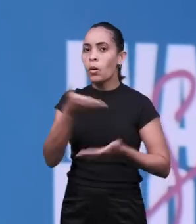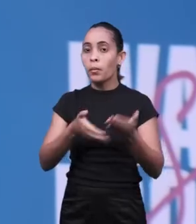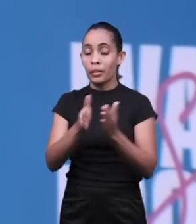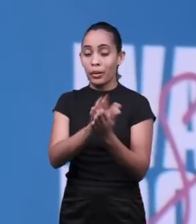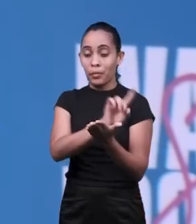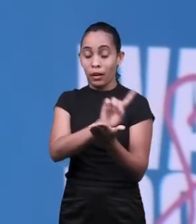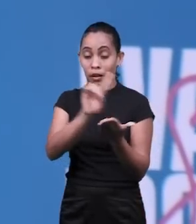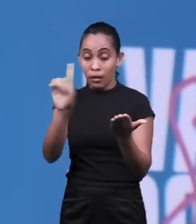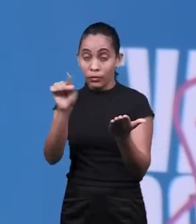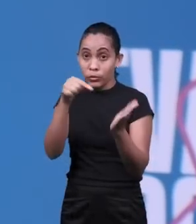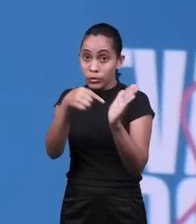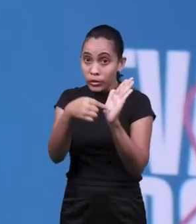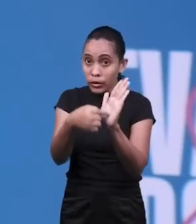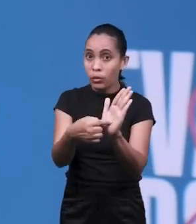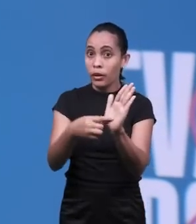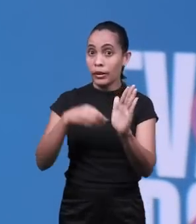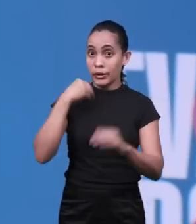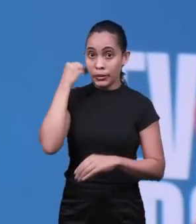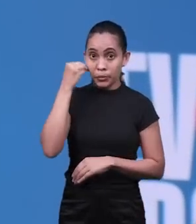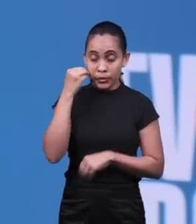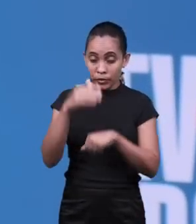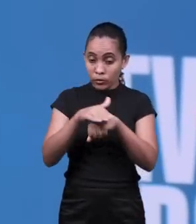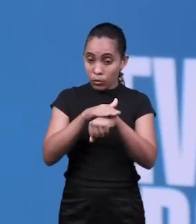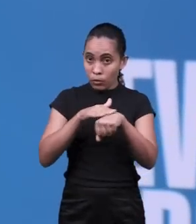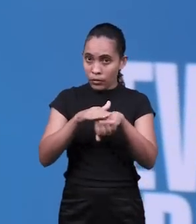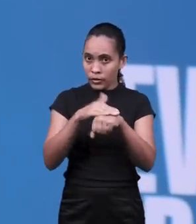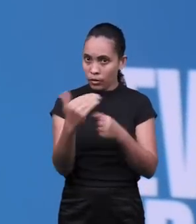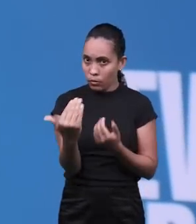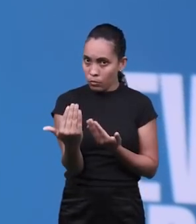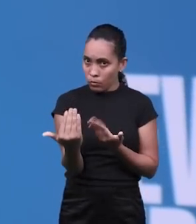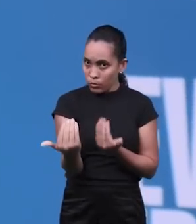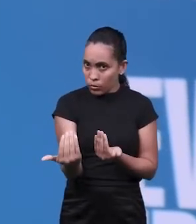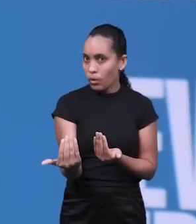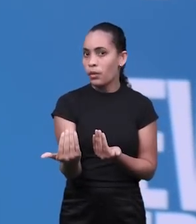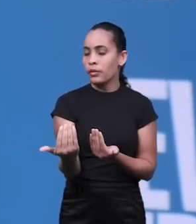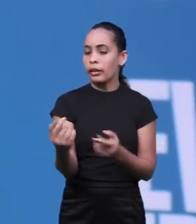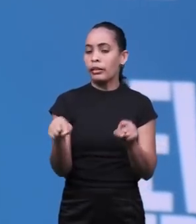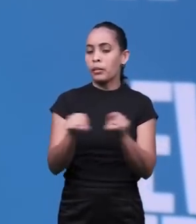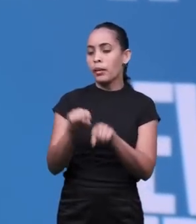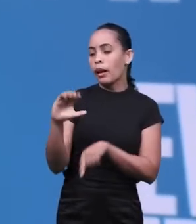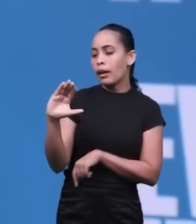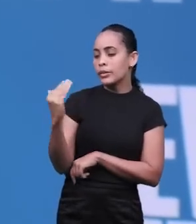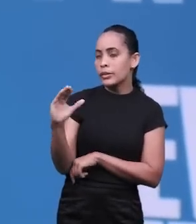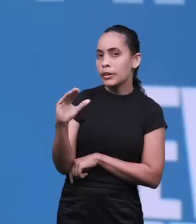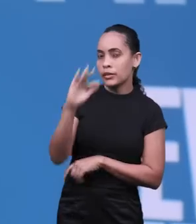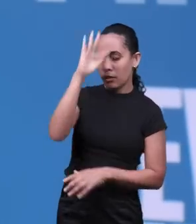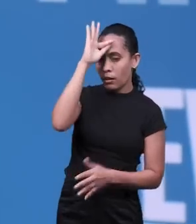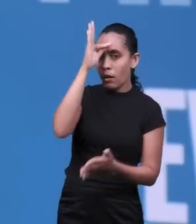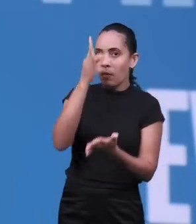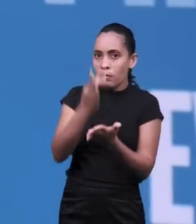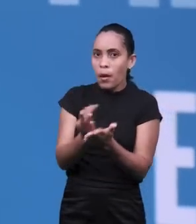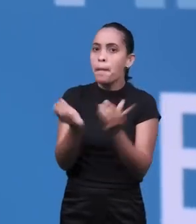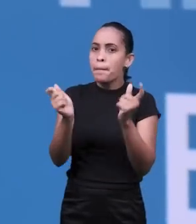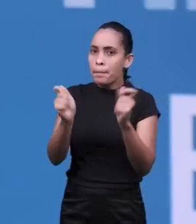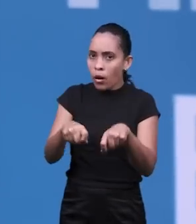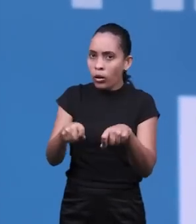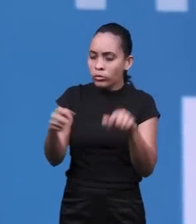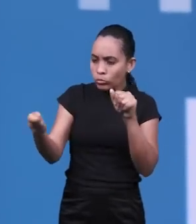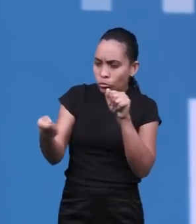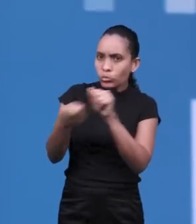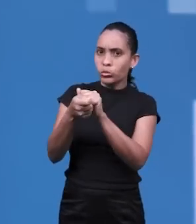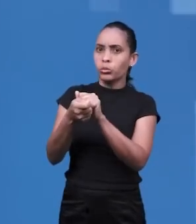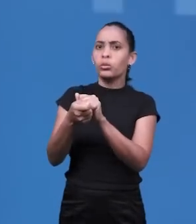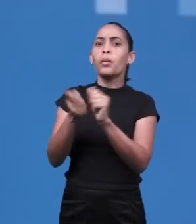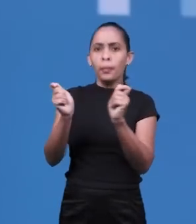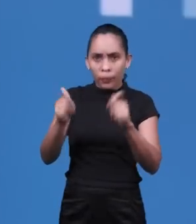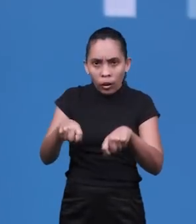Abordar na palavra, com experiências, conversar com jovens sobre a ciência e a fé. Podem andar juntas?